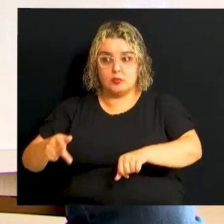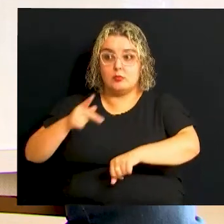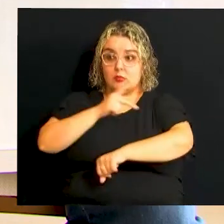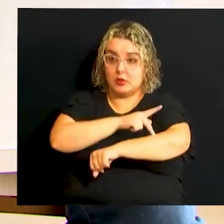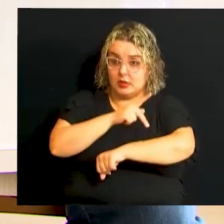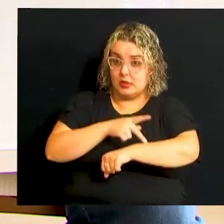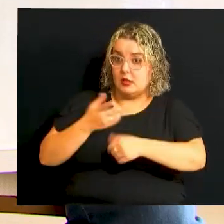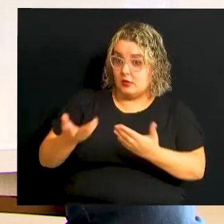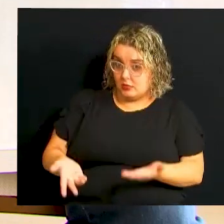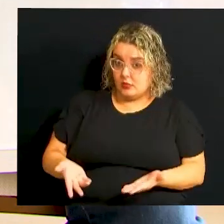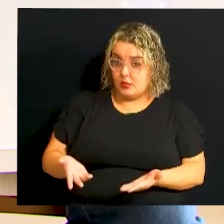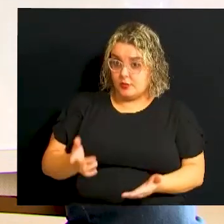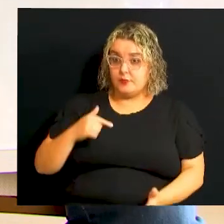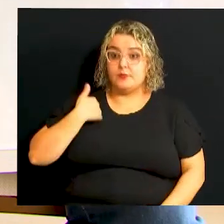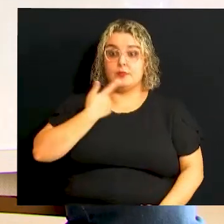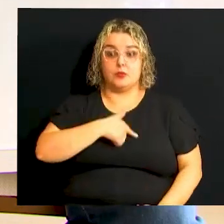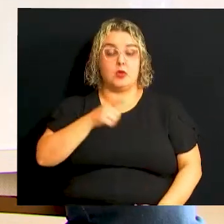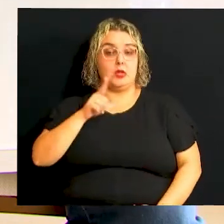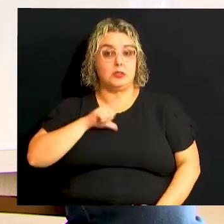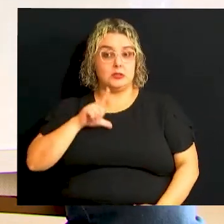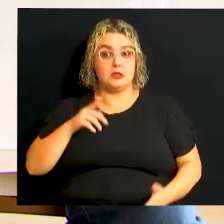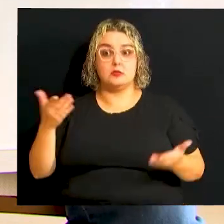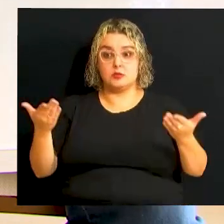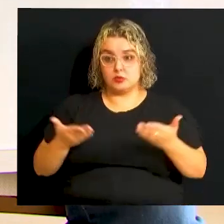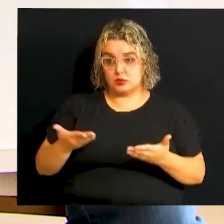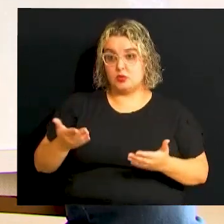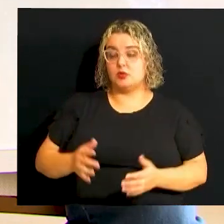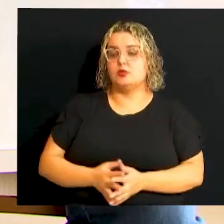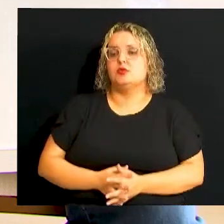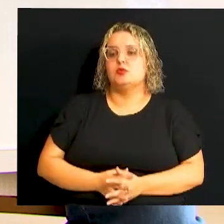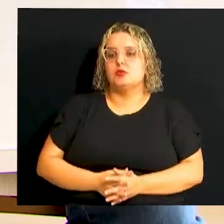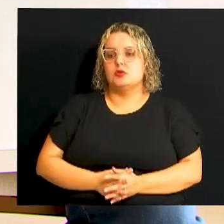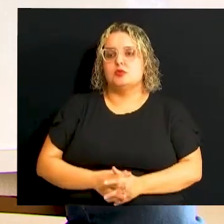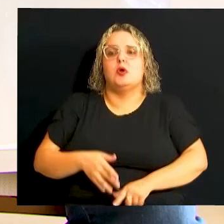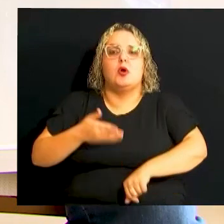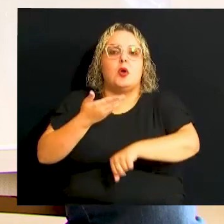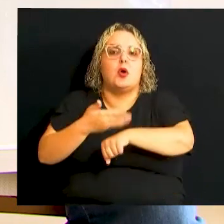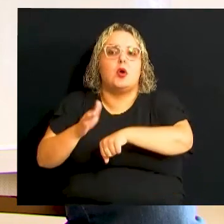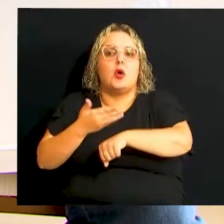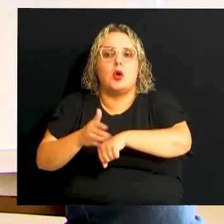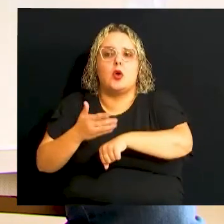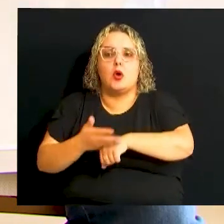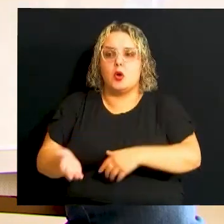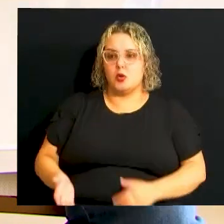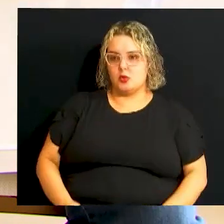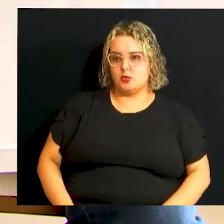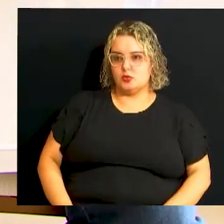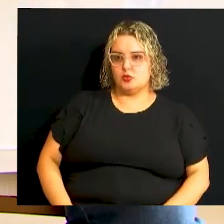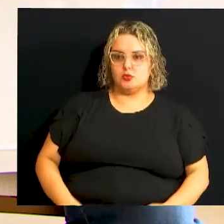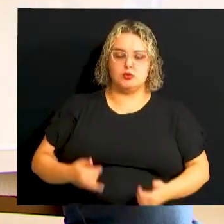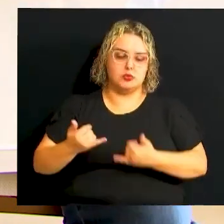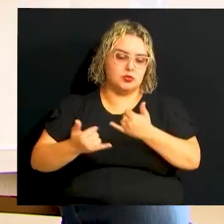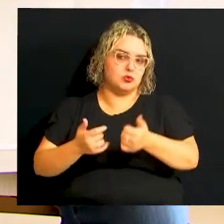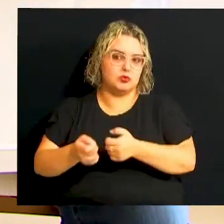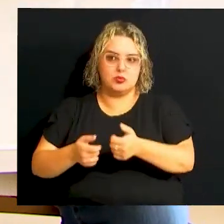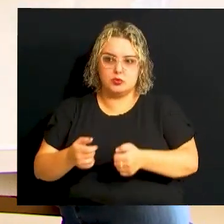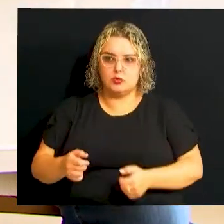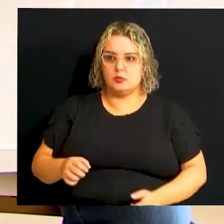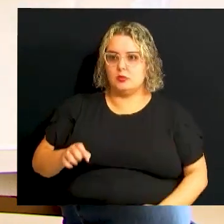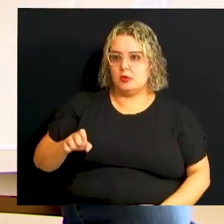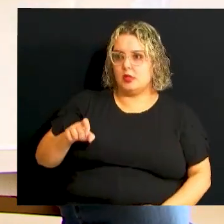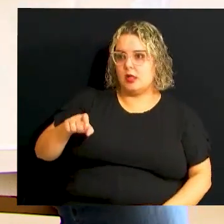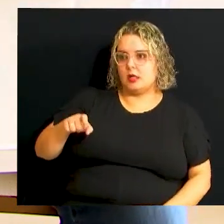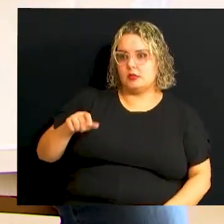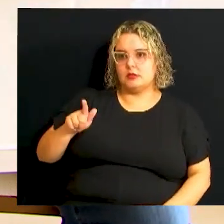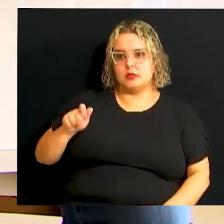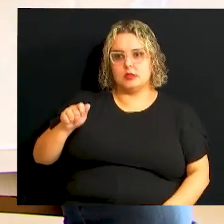ferramenta pedagógica. E nós temos também hoje chamado como exercícios de jogos, né? Eles chamam